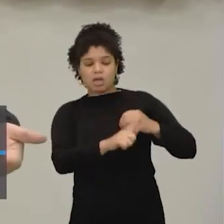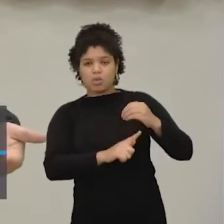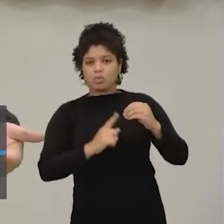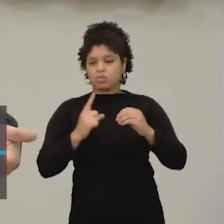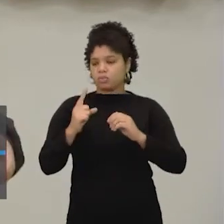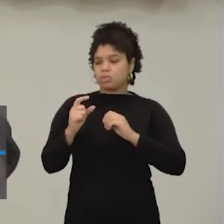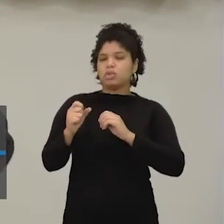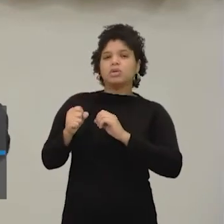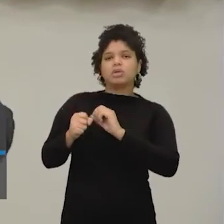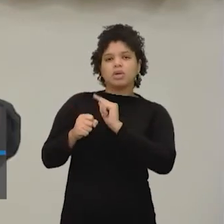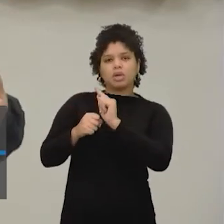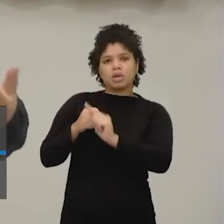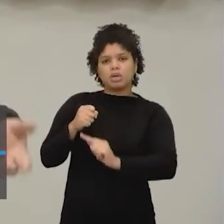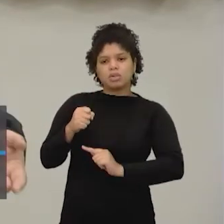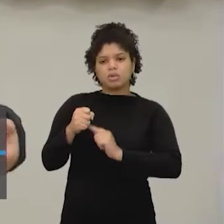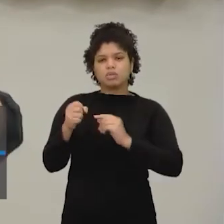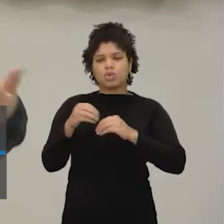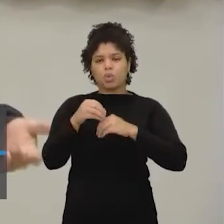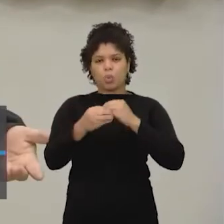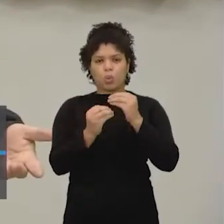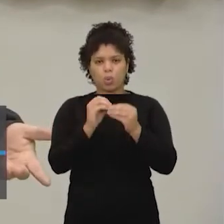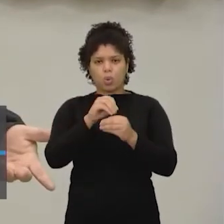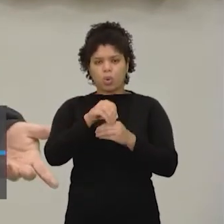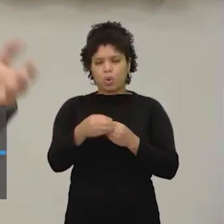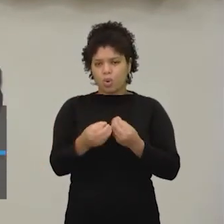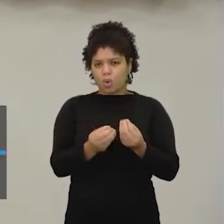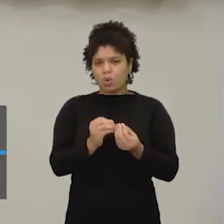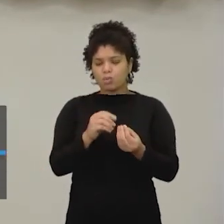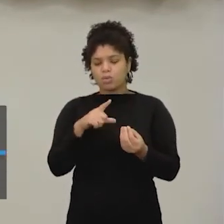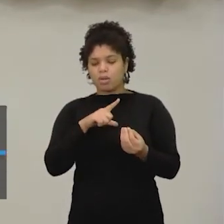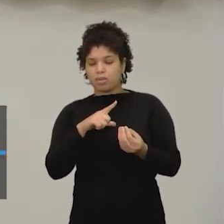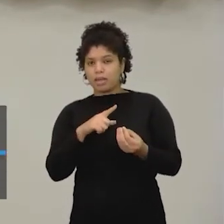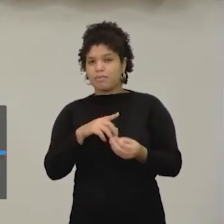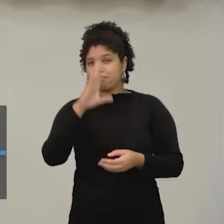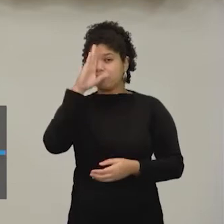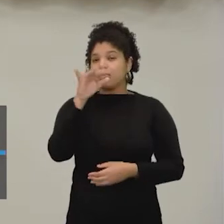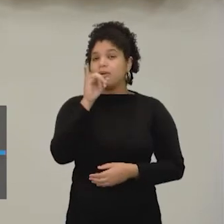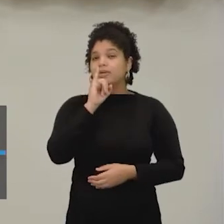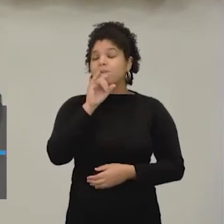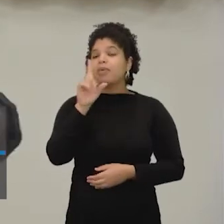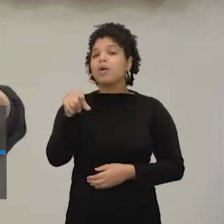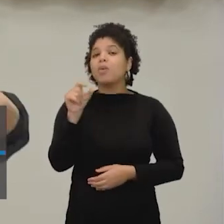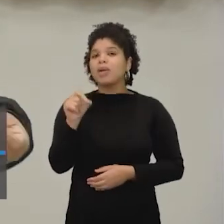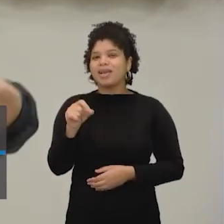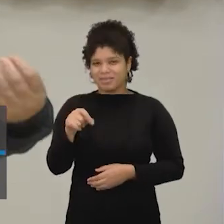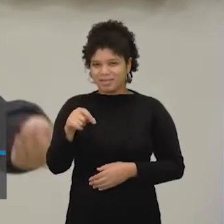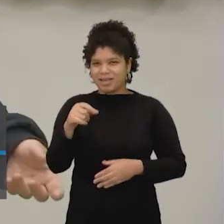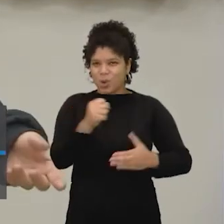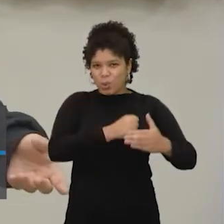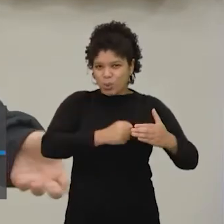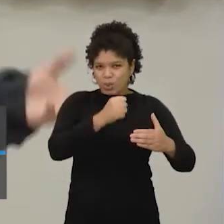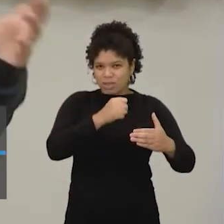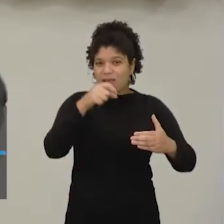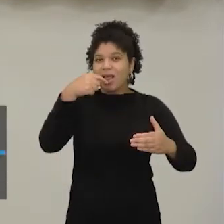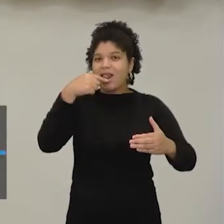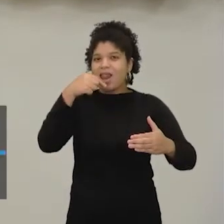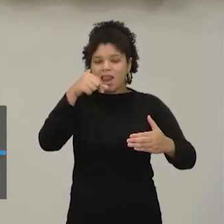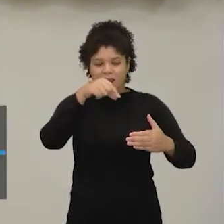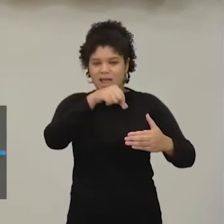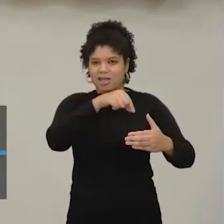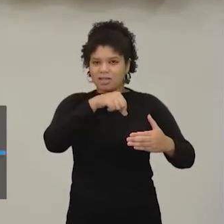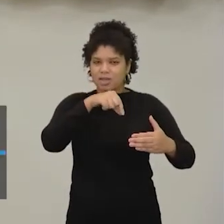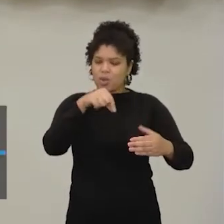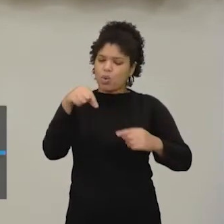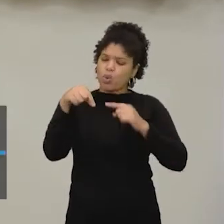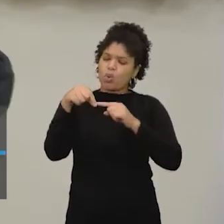usar como exemplo o cloreto de sódio, que é o sal de cozinha. Então a gente vai estudar um pouco o cloreto de sódio, né? A ideia